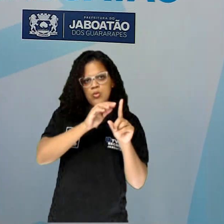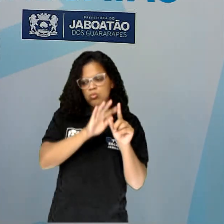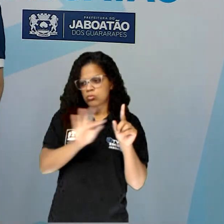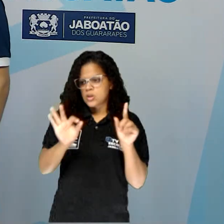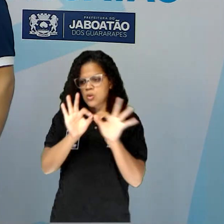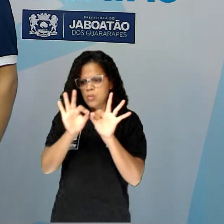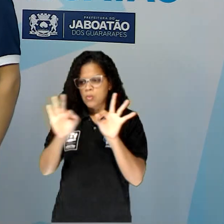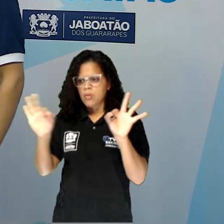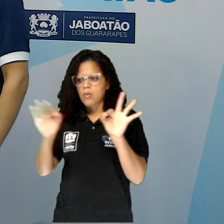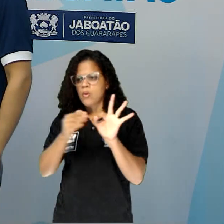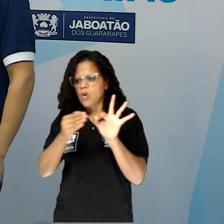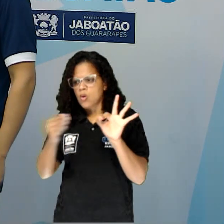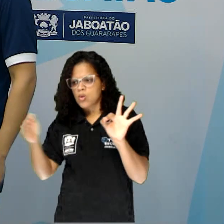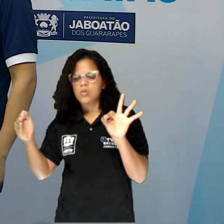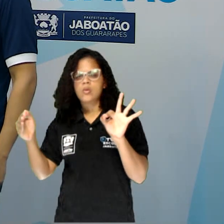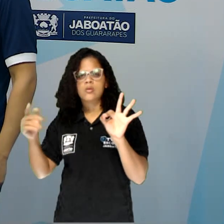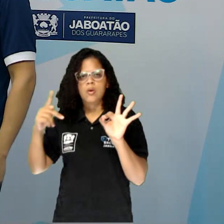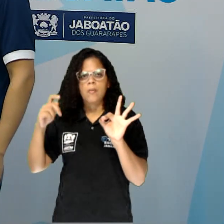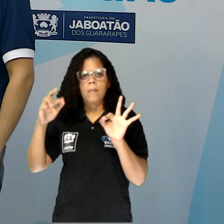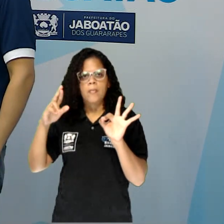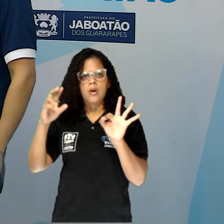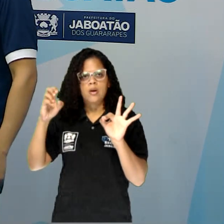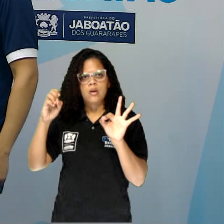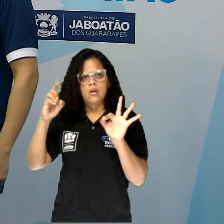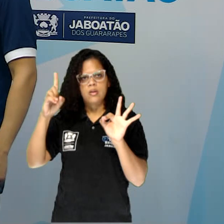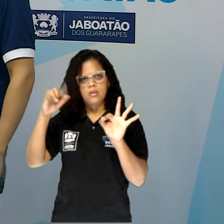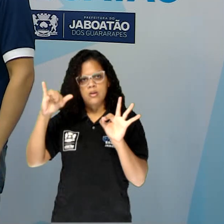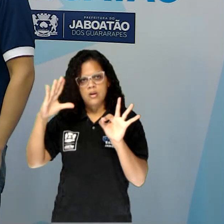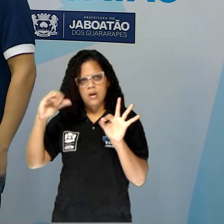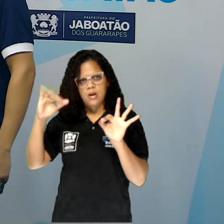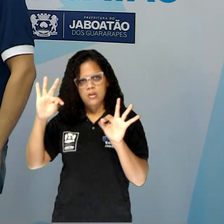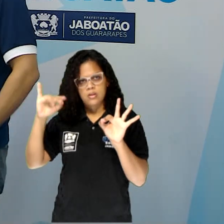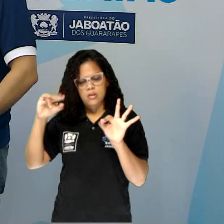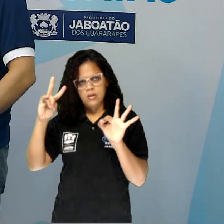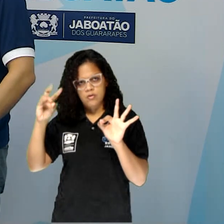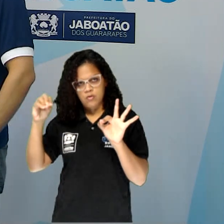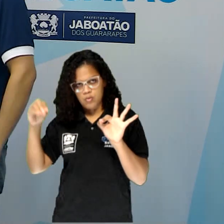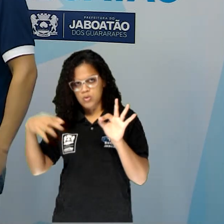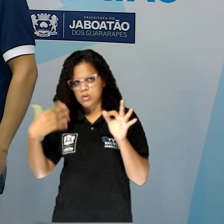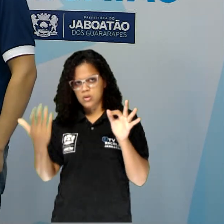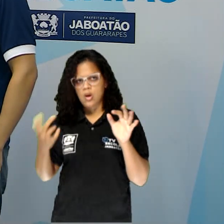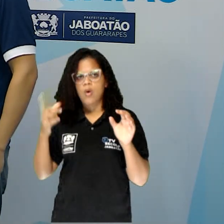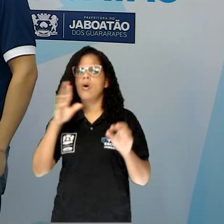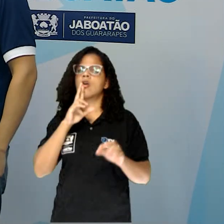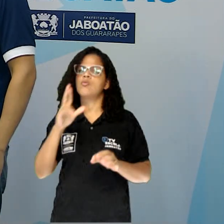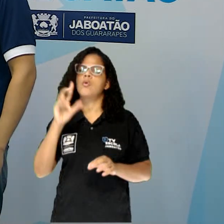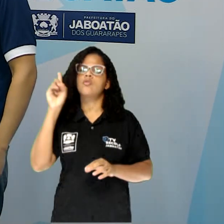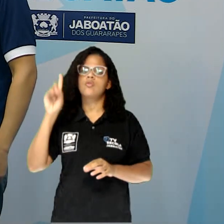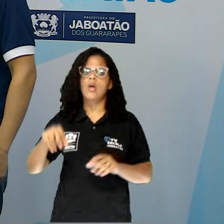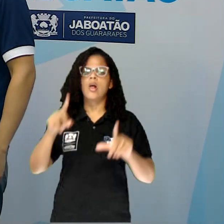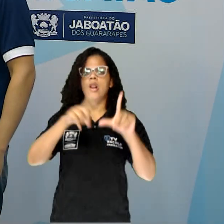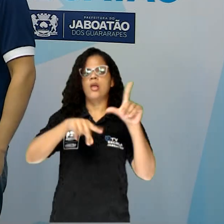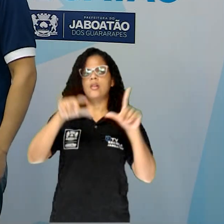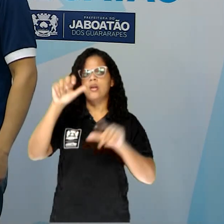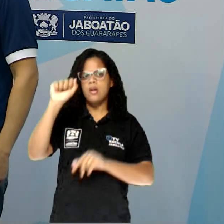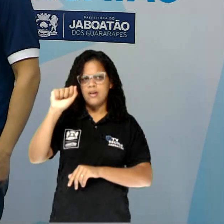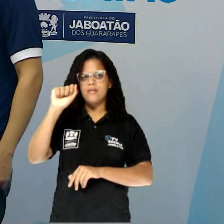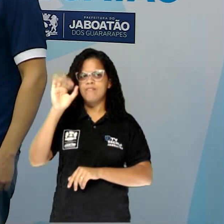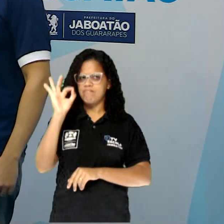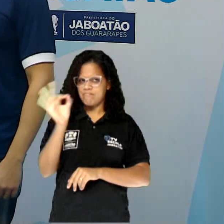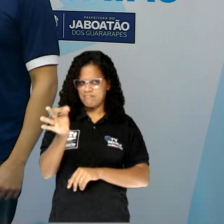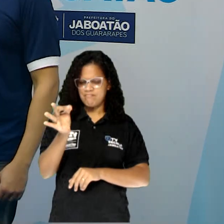Sujeito, verbo de ligação e predicativo. Portanto, de cara a nossa resposta aí, o item A,